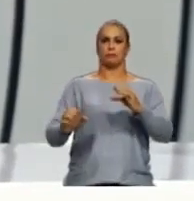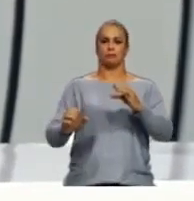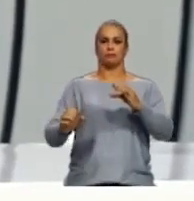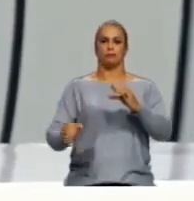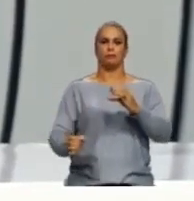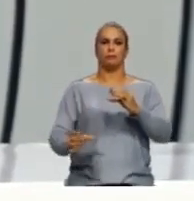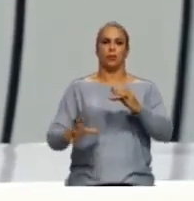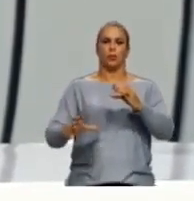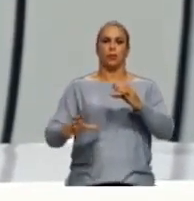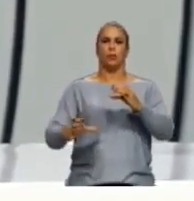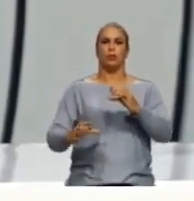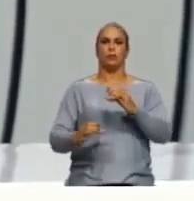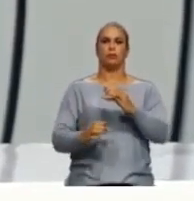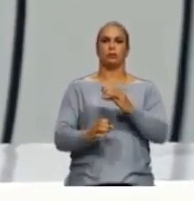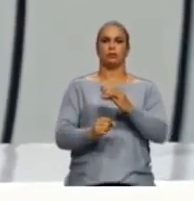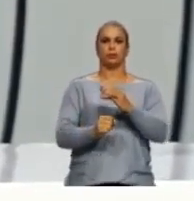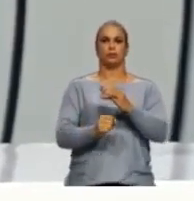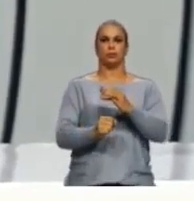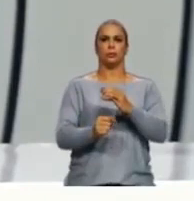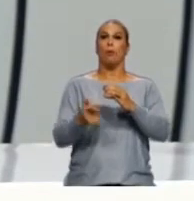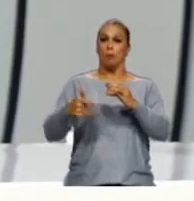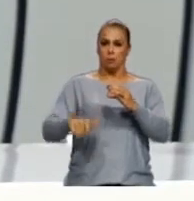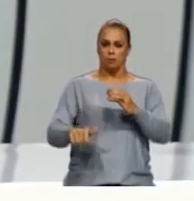pulmões, vamos fazer novamente.